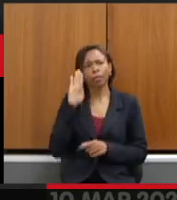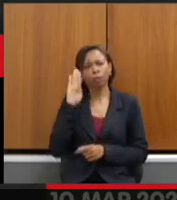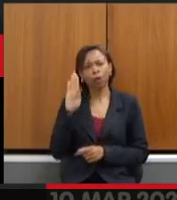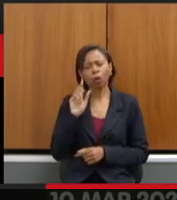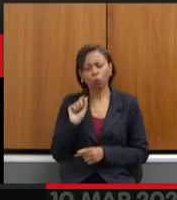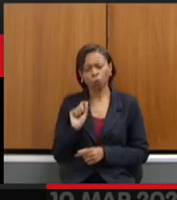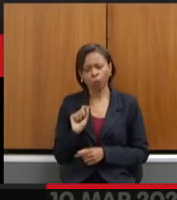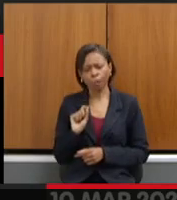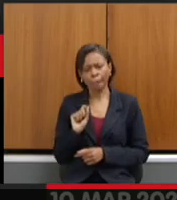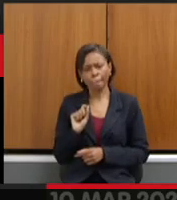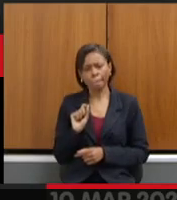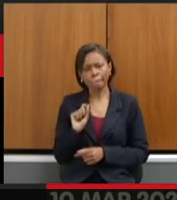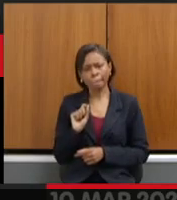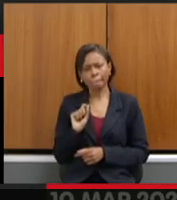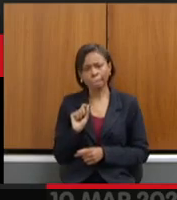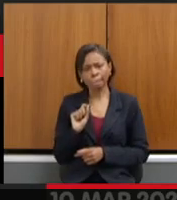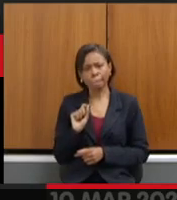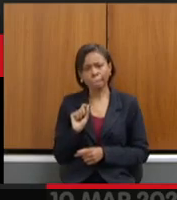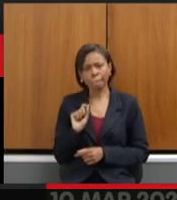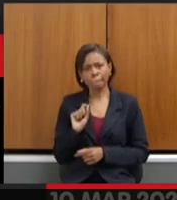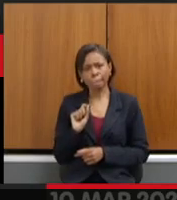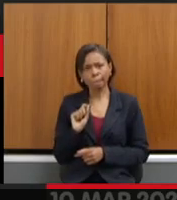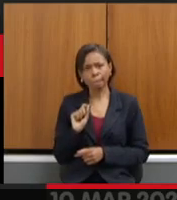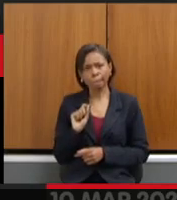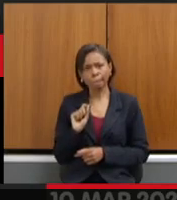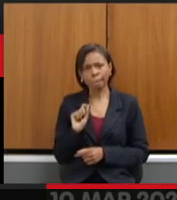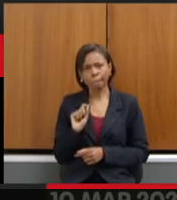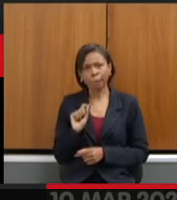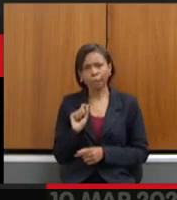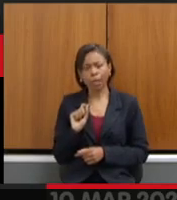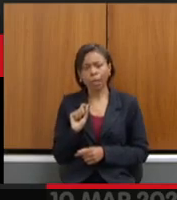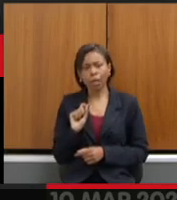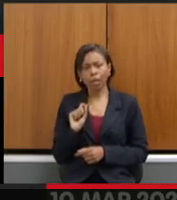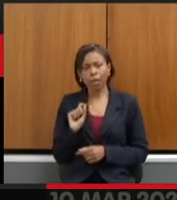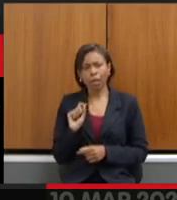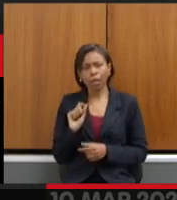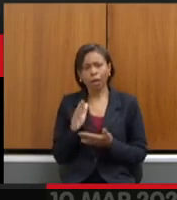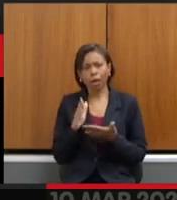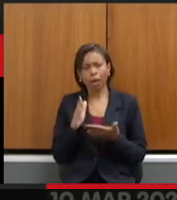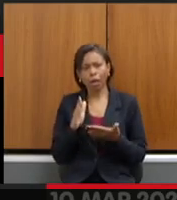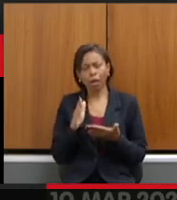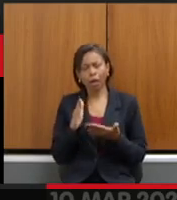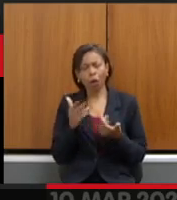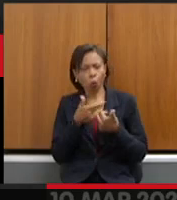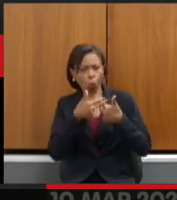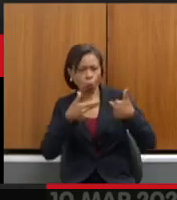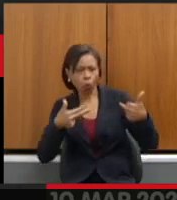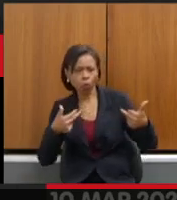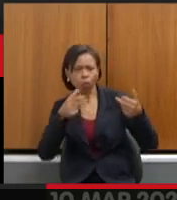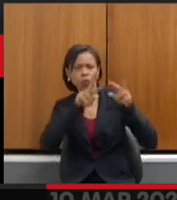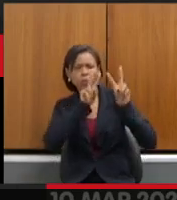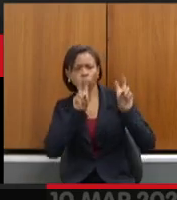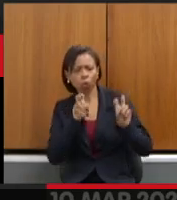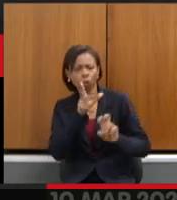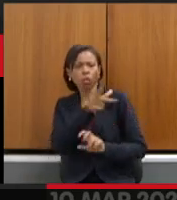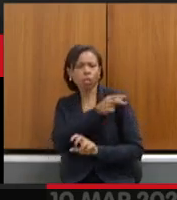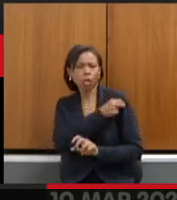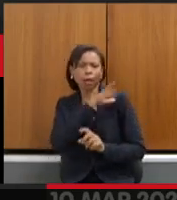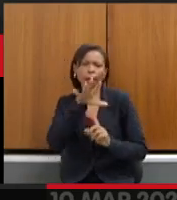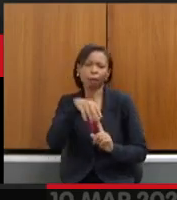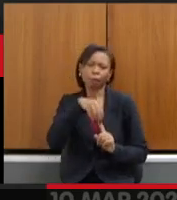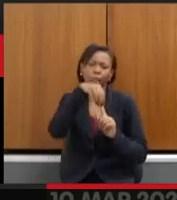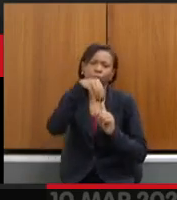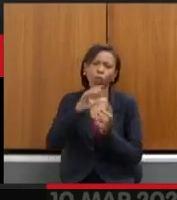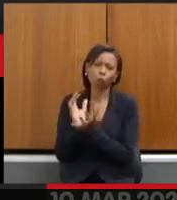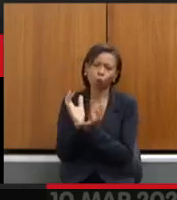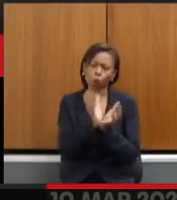é ruim a blusa é essa condenações em relação à vacinação atualização